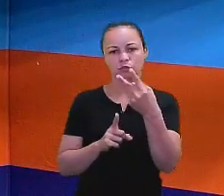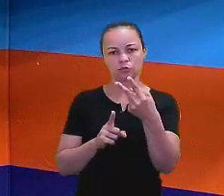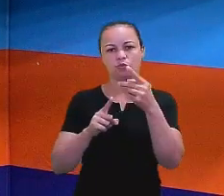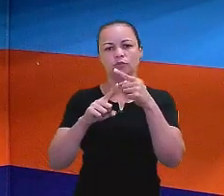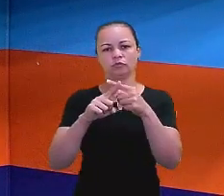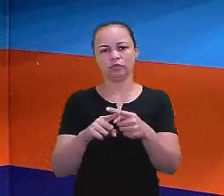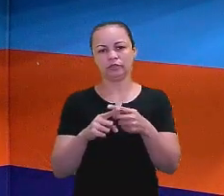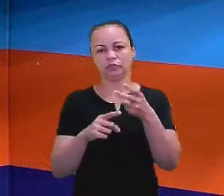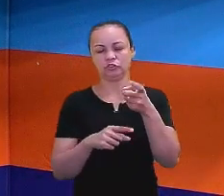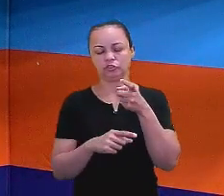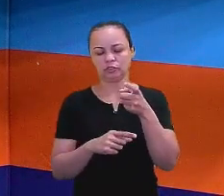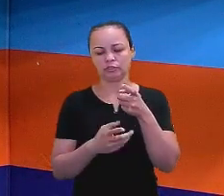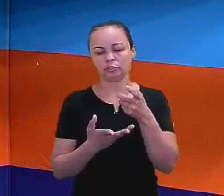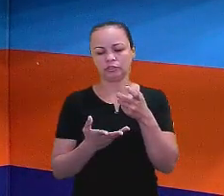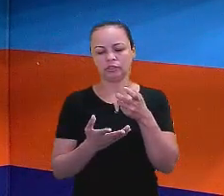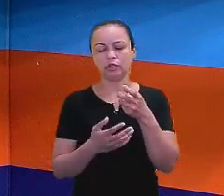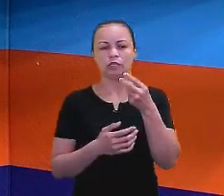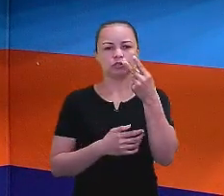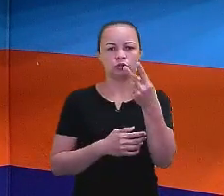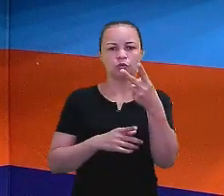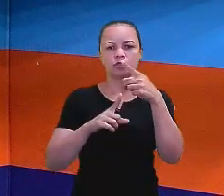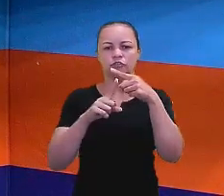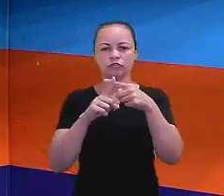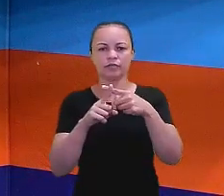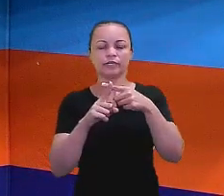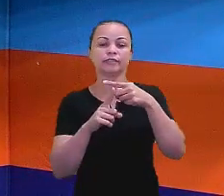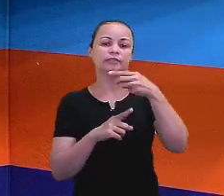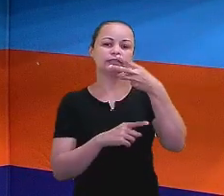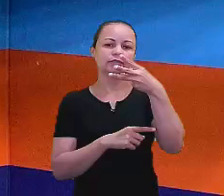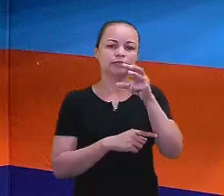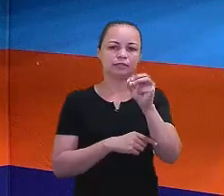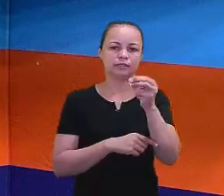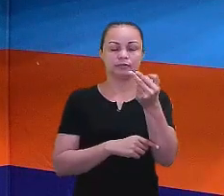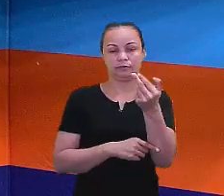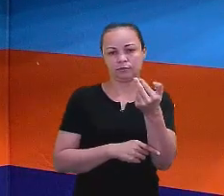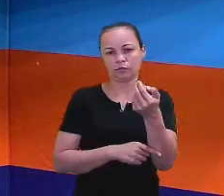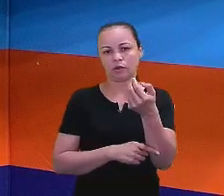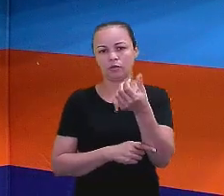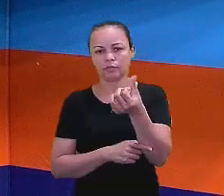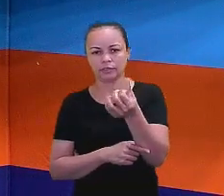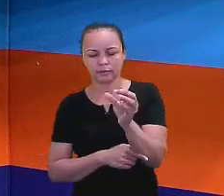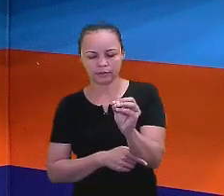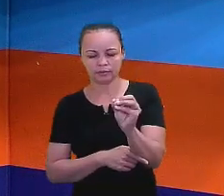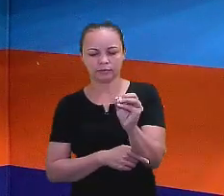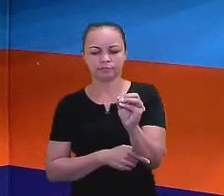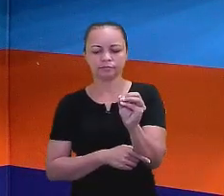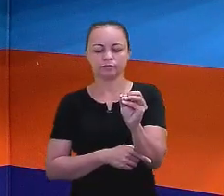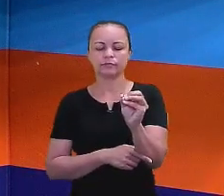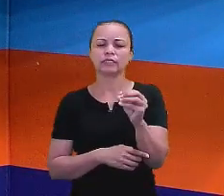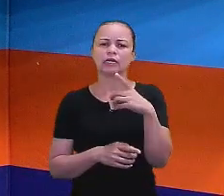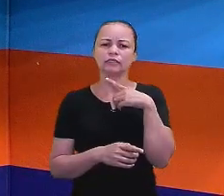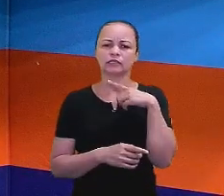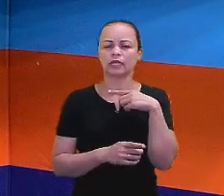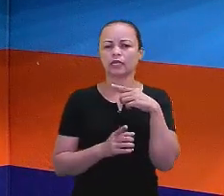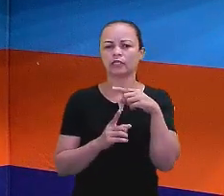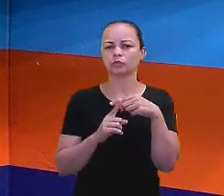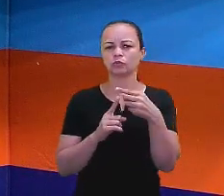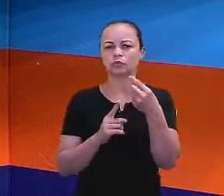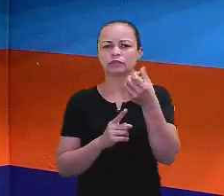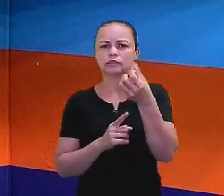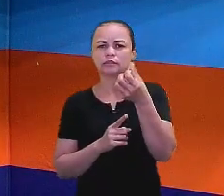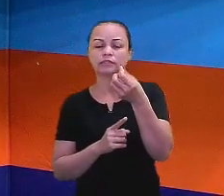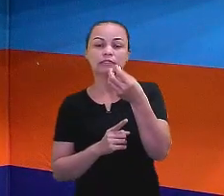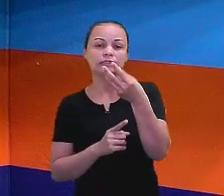30, 60. Então, a gente sabe que tem um ângulo de 90, né? 60 e o outro de